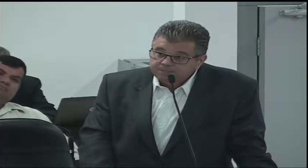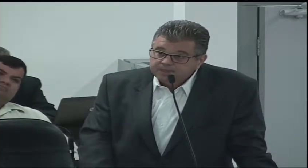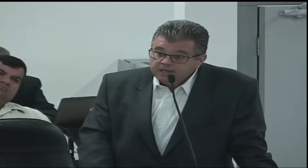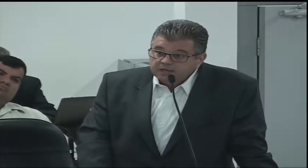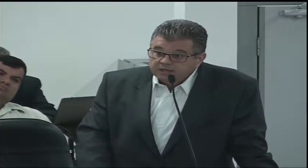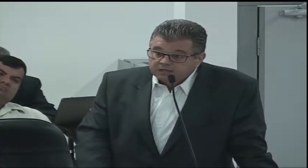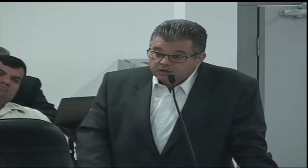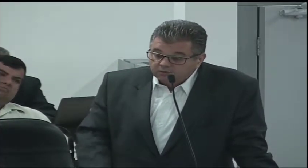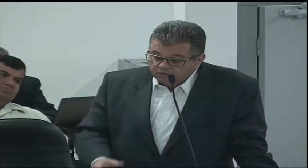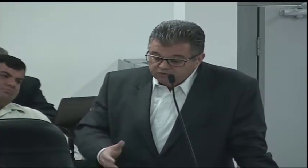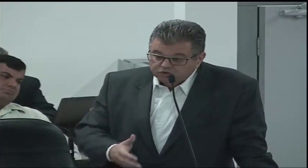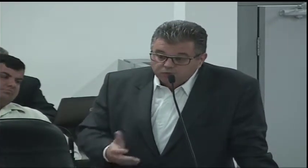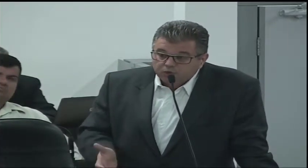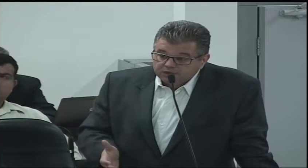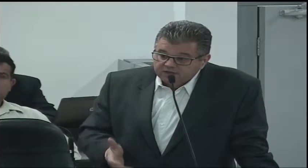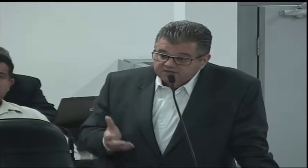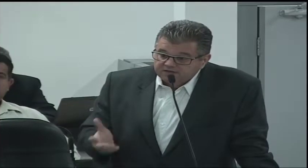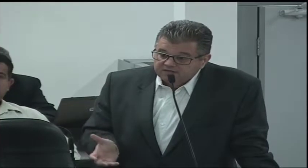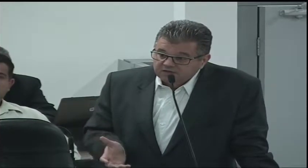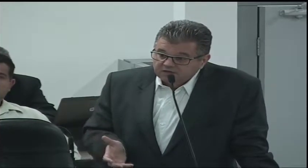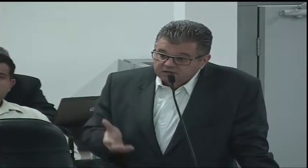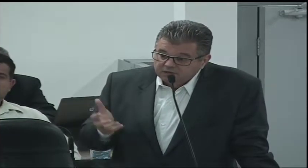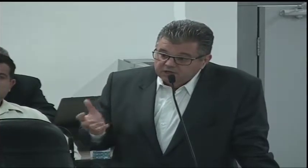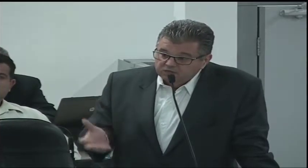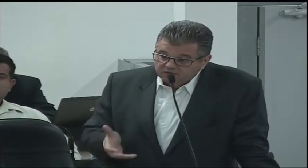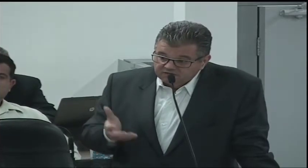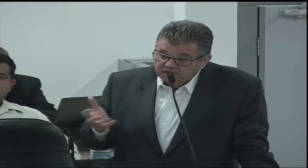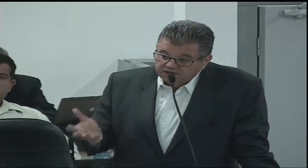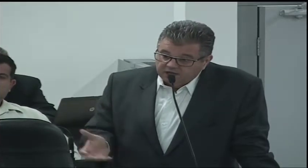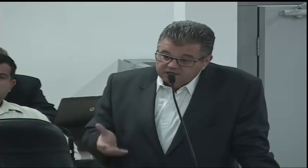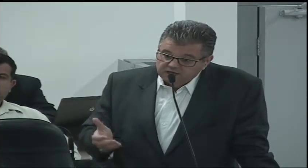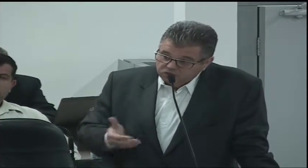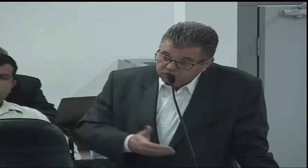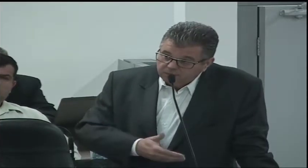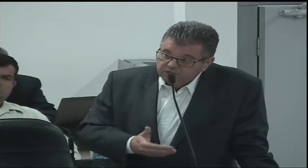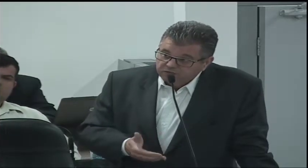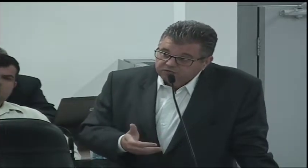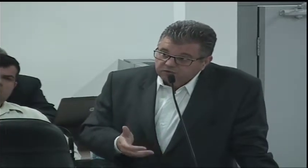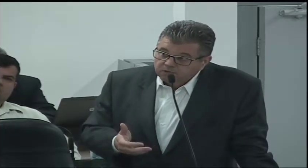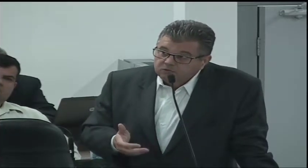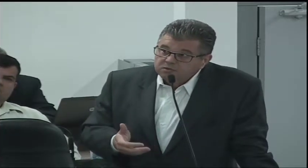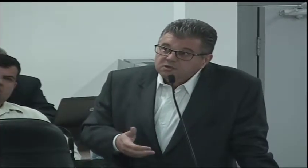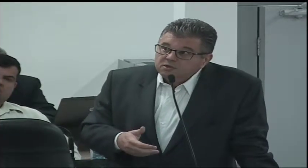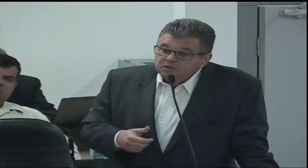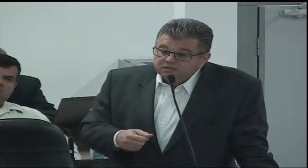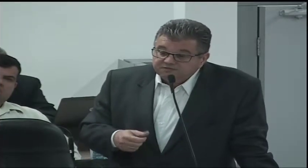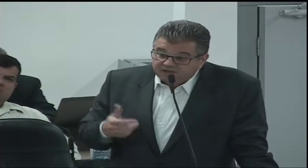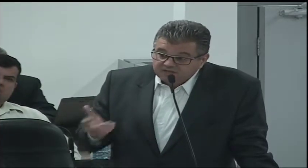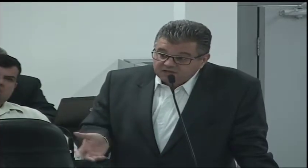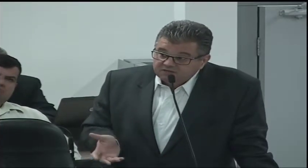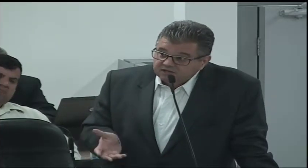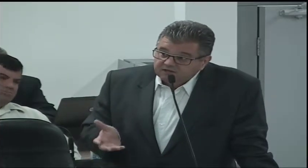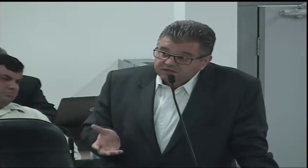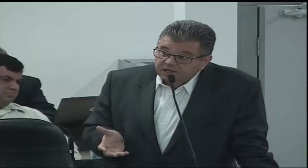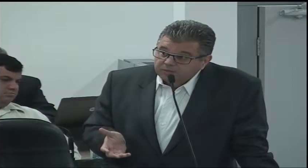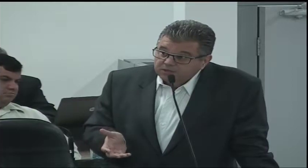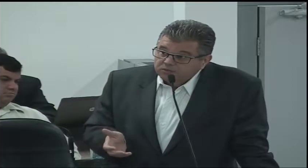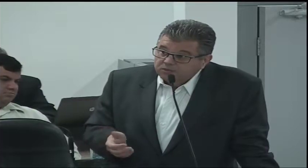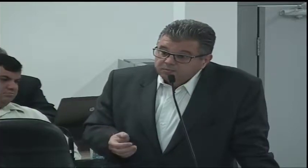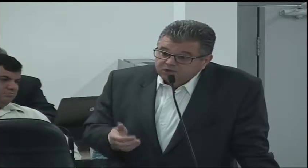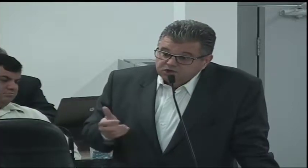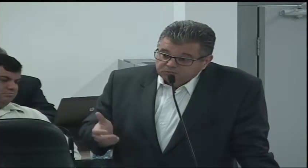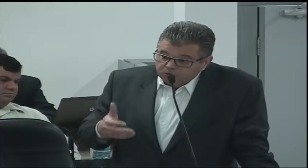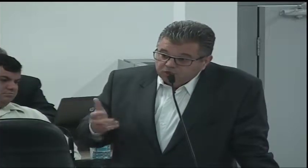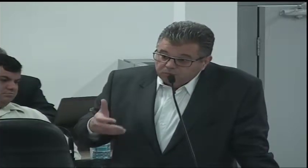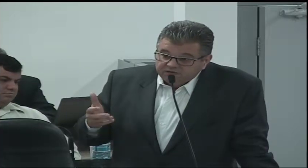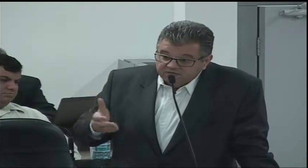só. Então, eu vejo a importância nesse requerimento da secretaria, juntamente com a CEMIL, de fazer esse levantamento